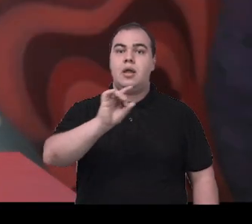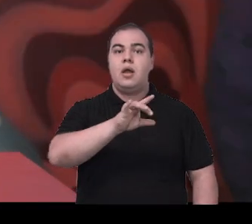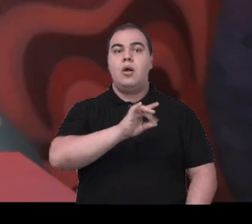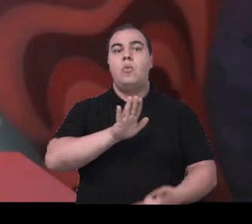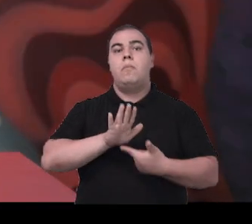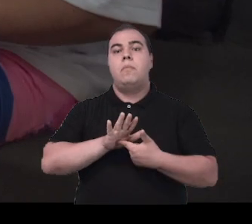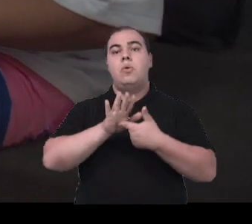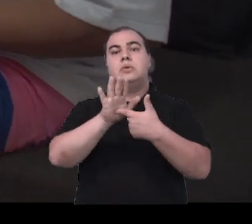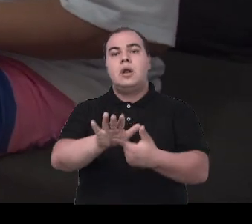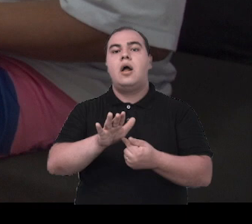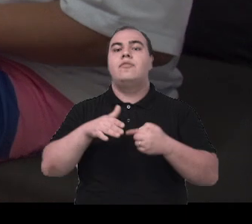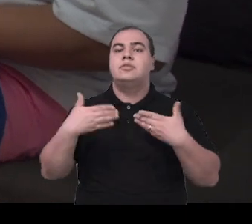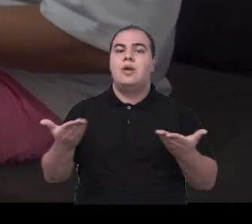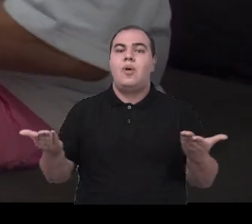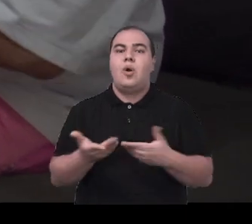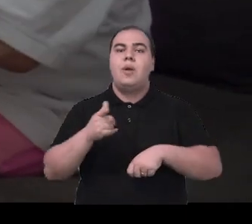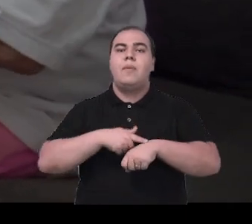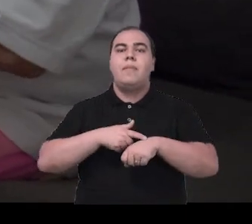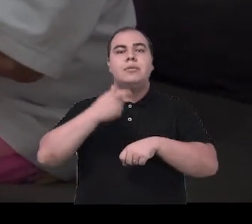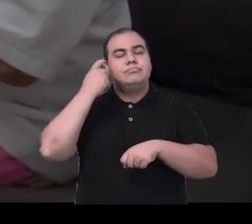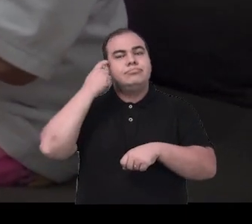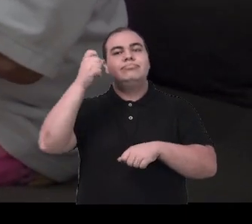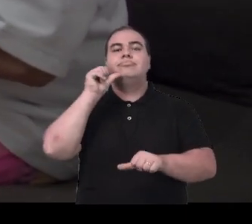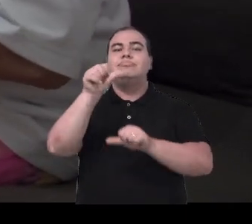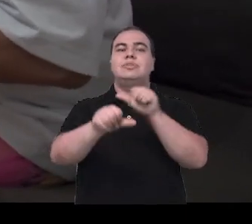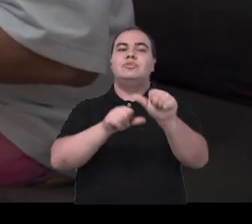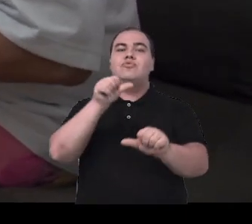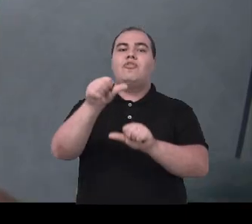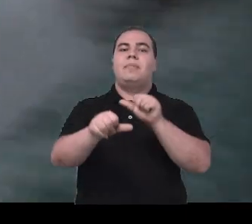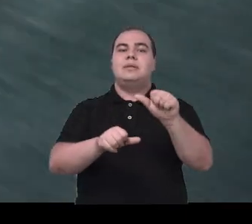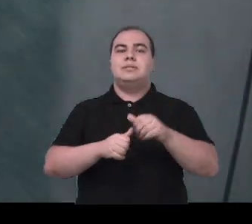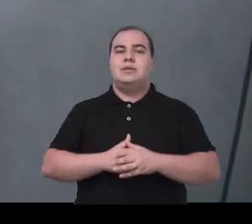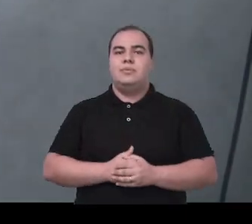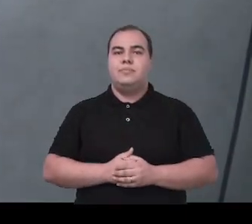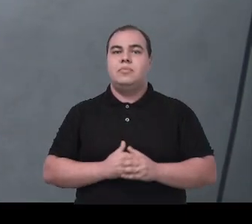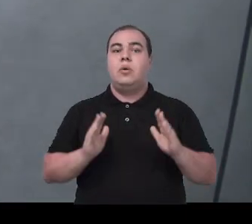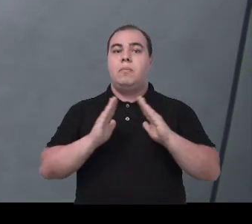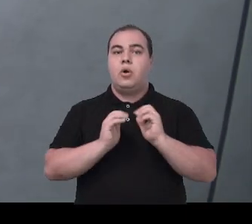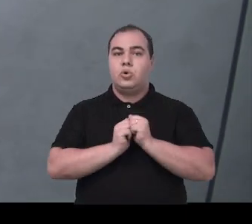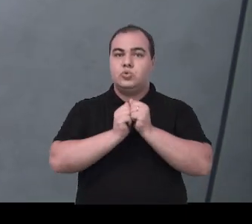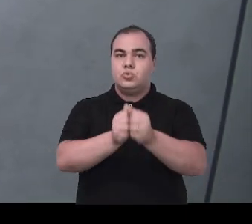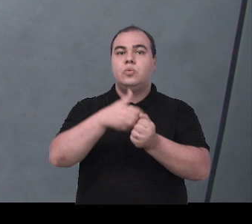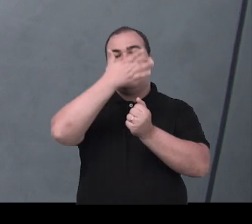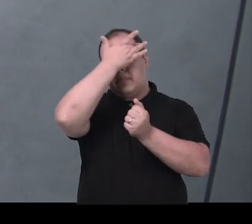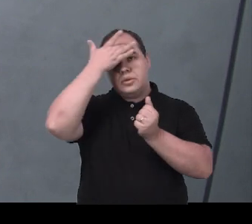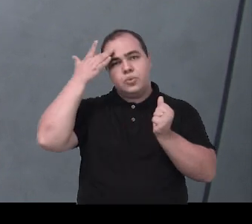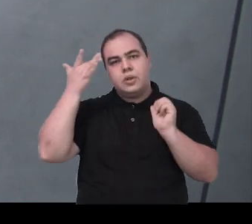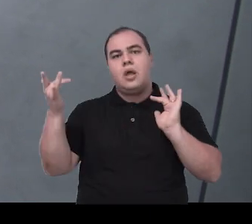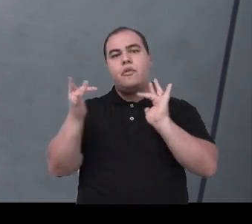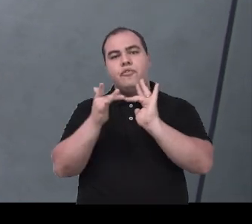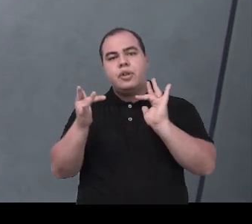um aparecia nesses momentos de transformação e de mudança. Moram junto pessoas com